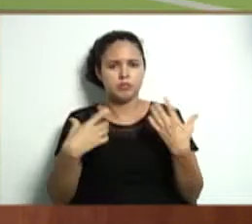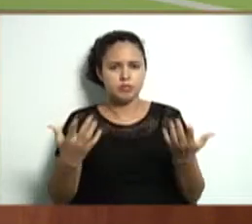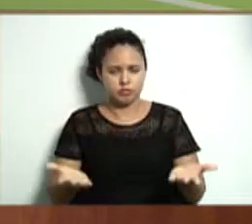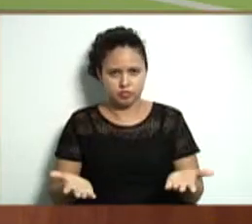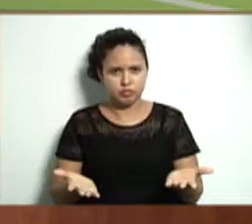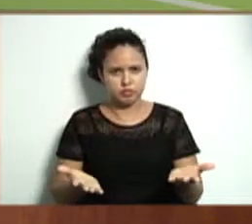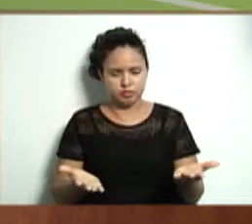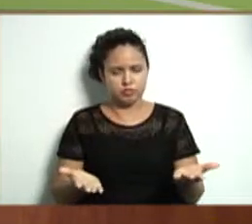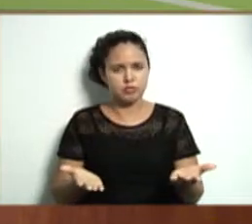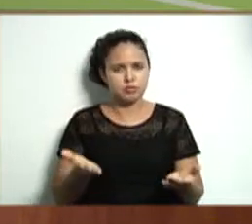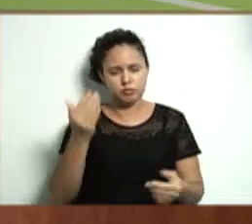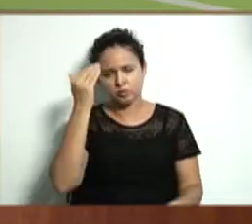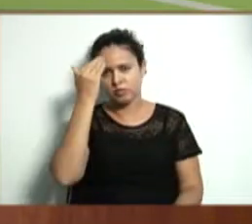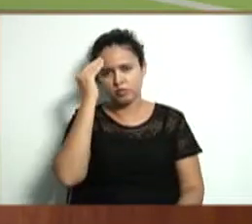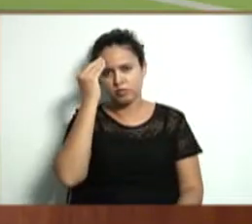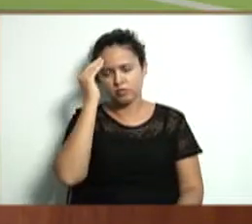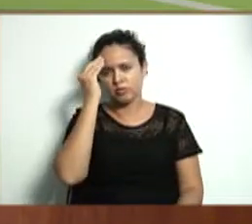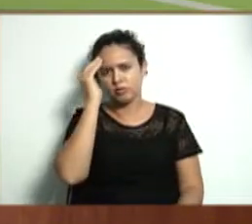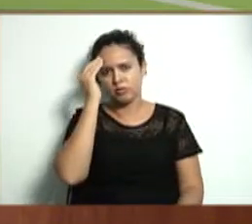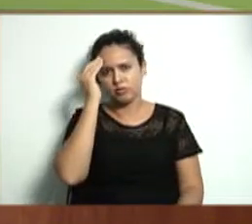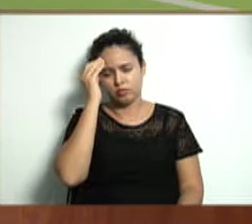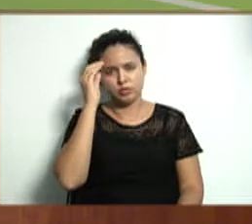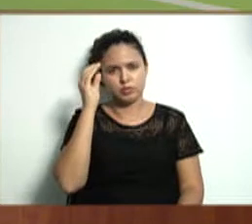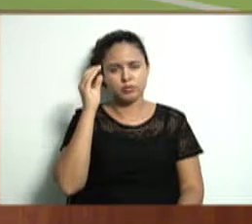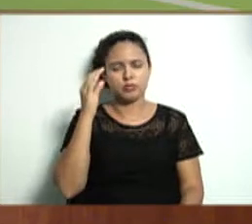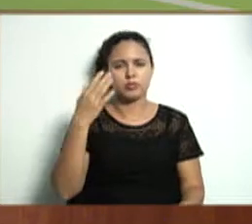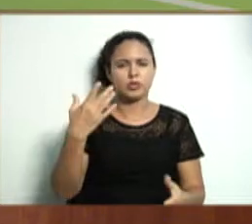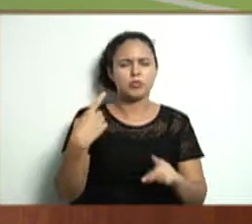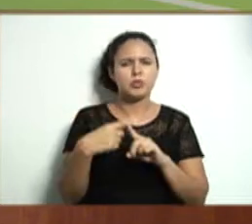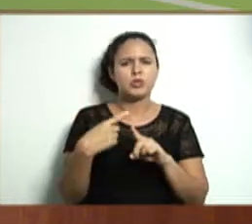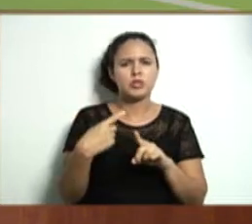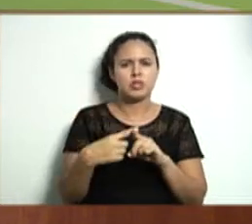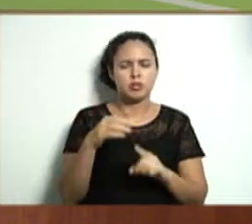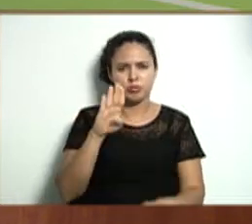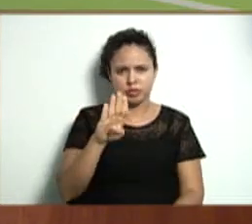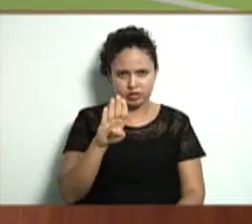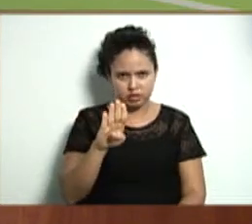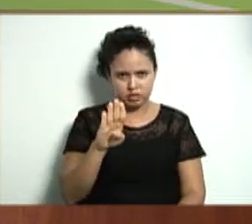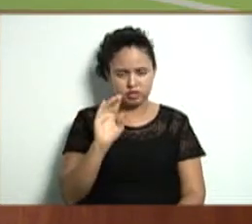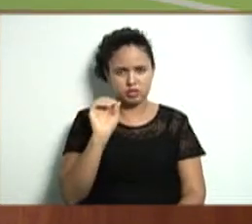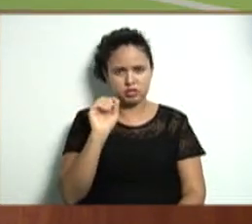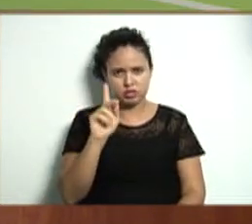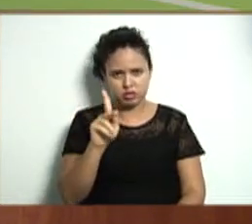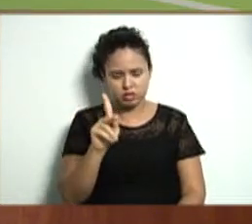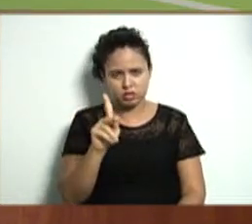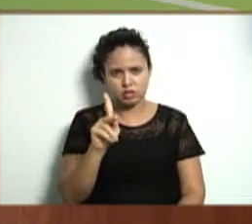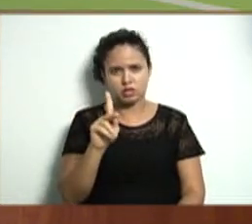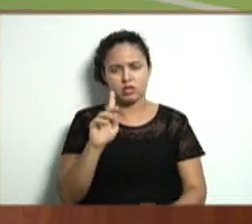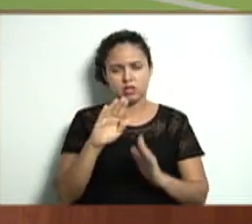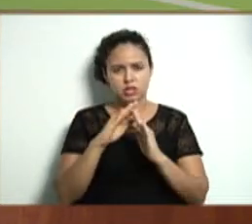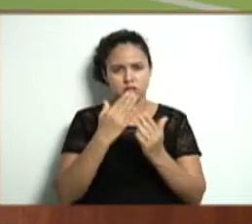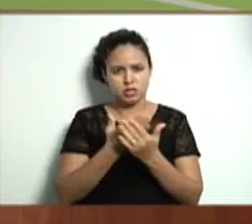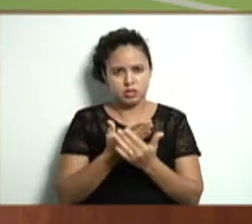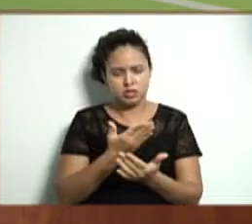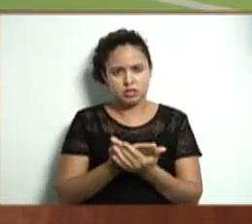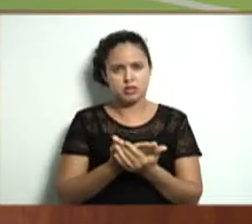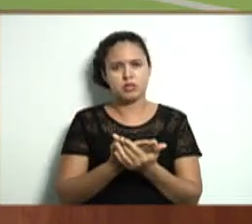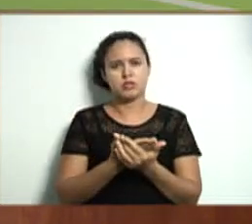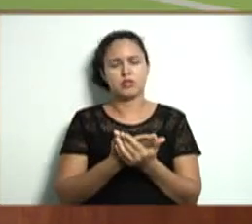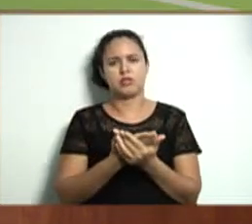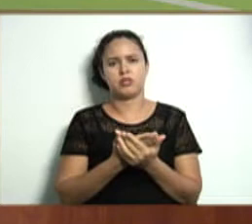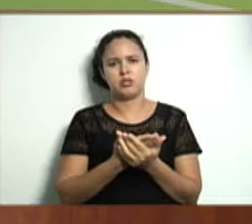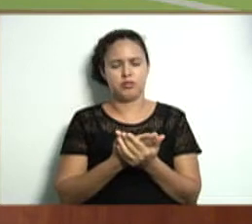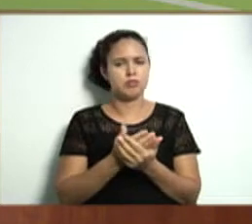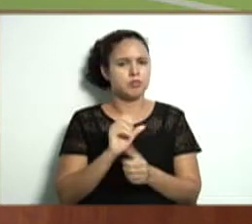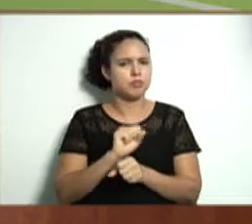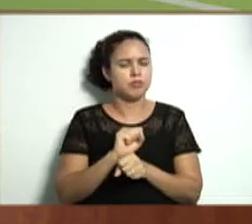Eles compreenderam aí, quem marcou a letra D compreendeu por que a letra B aí na escola, professora Pamela? Então, espero